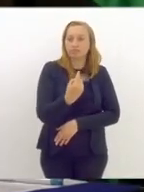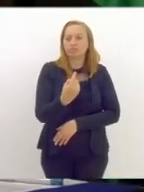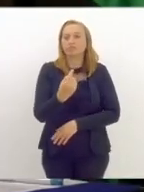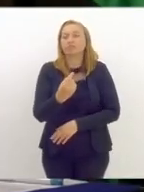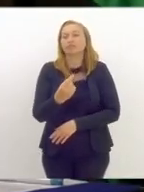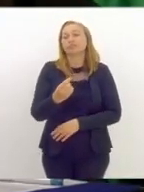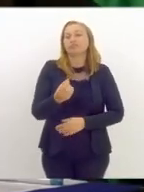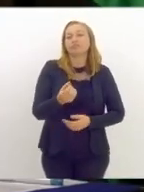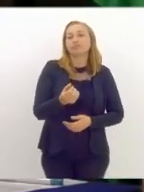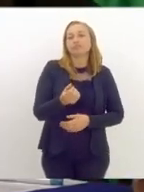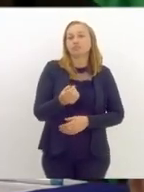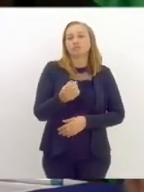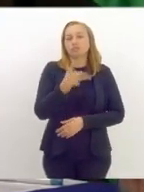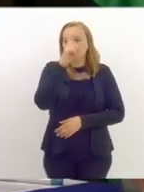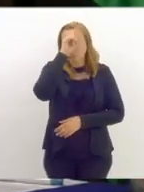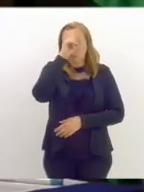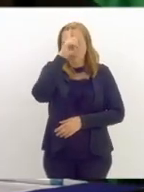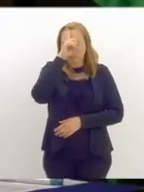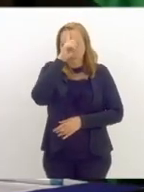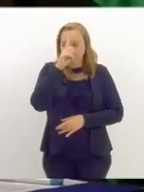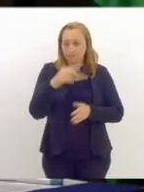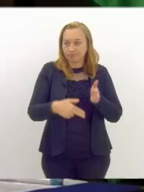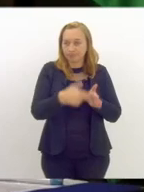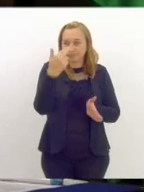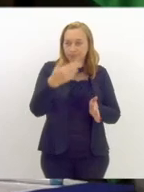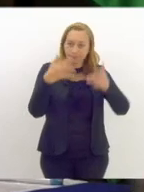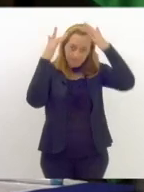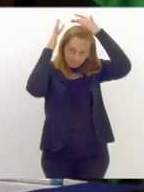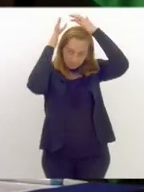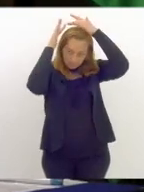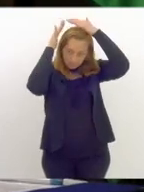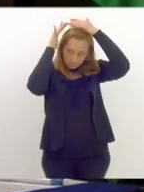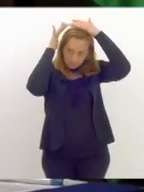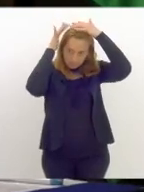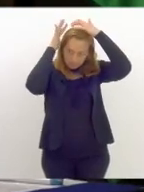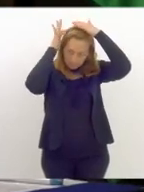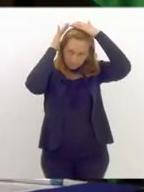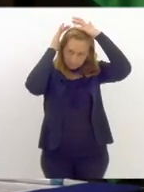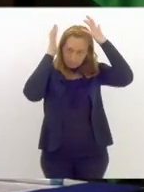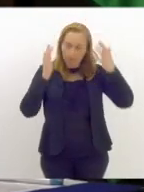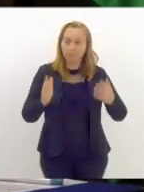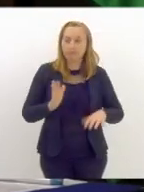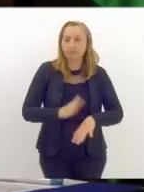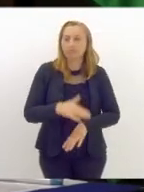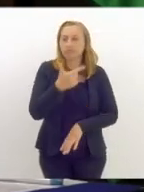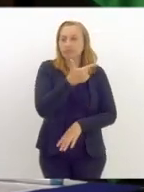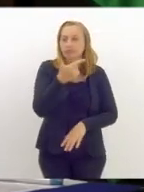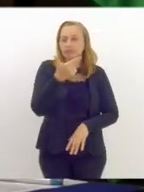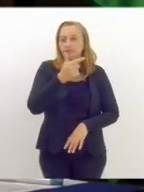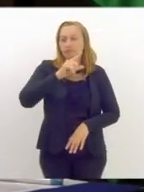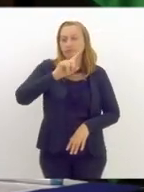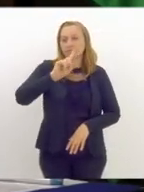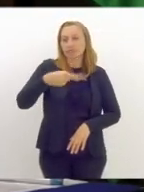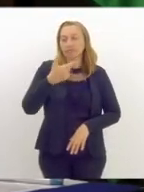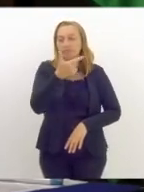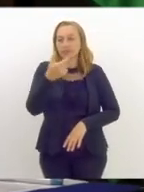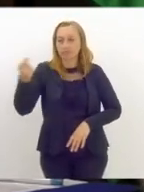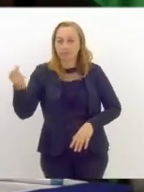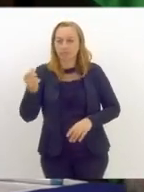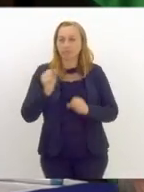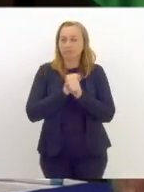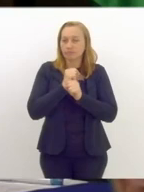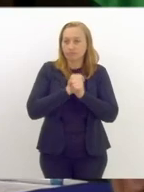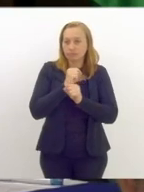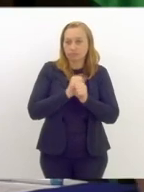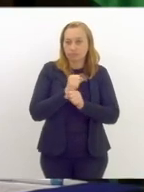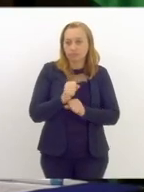cirurgias cerebrais mais complexas e que realiza mais de 1.200 cirurgias por ano, exclusivamente